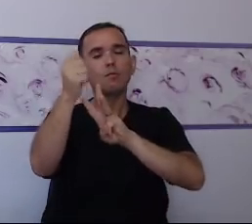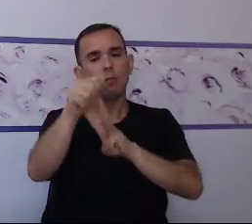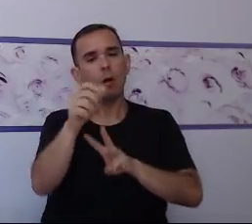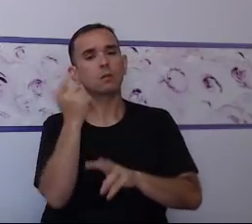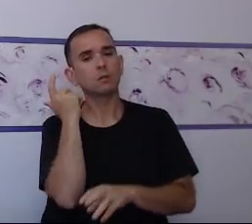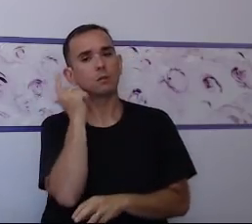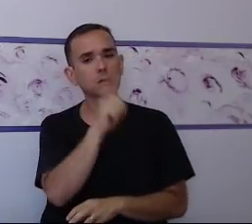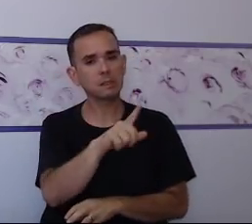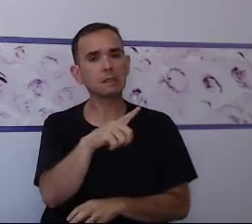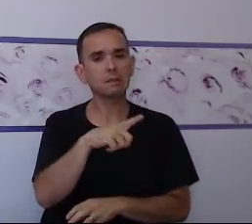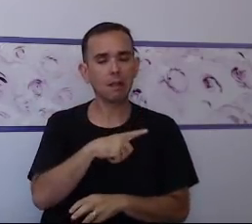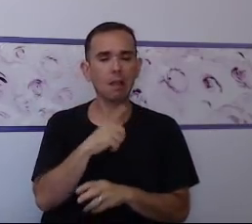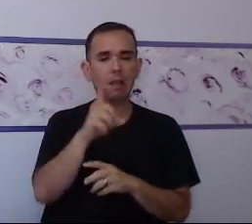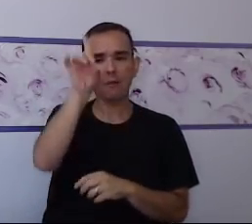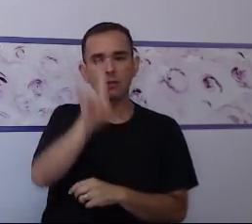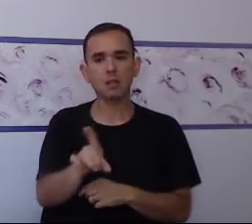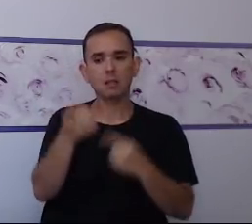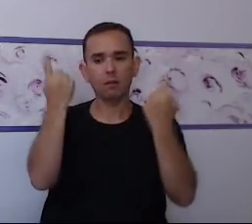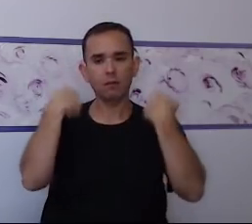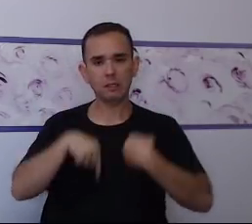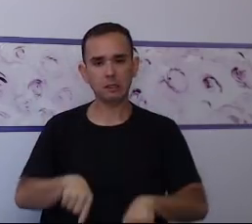a ter deficiência física.